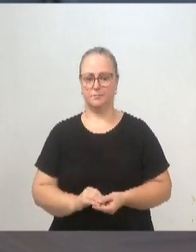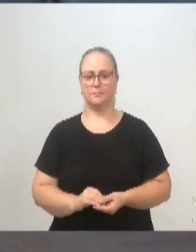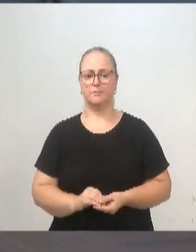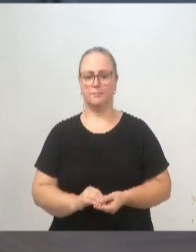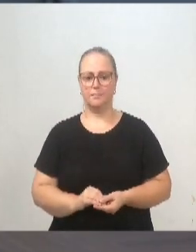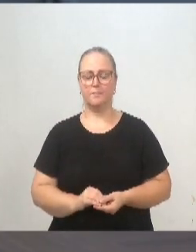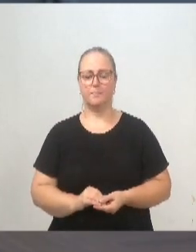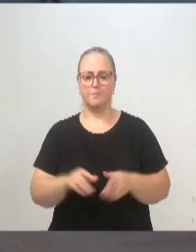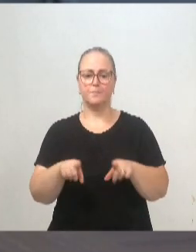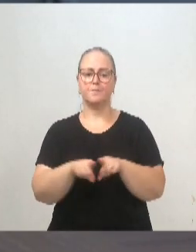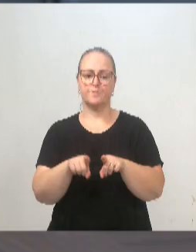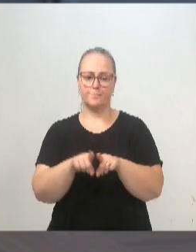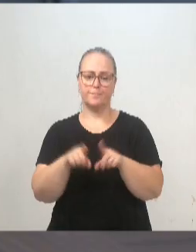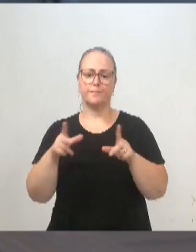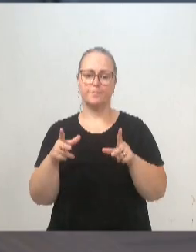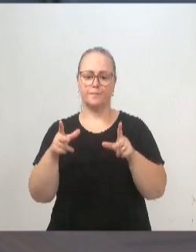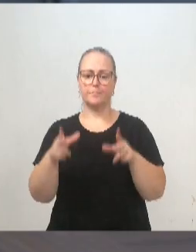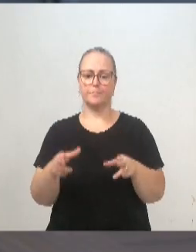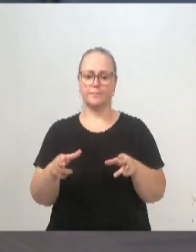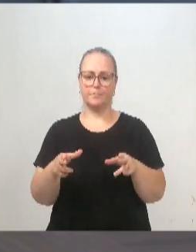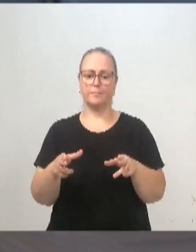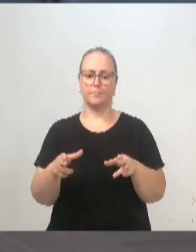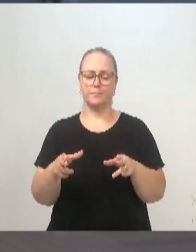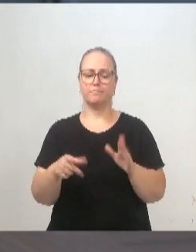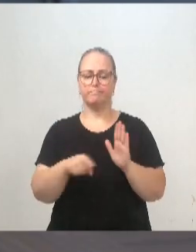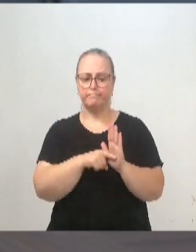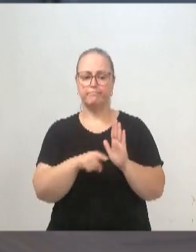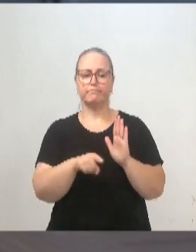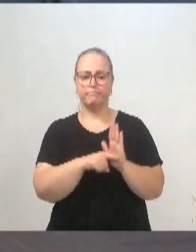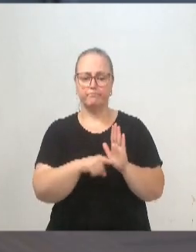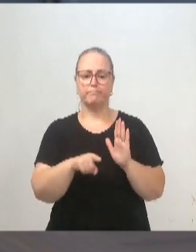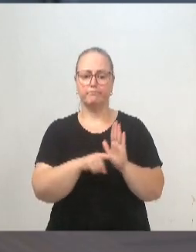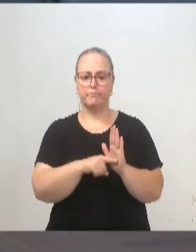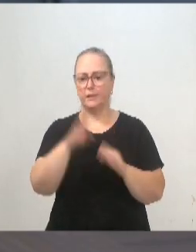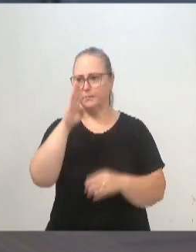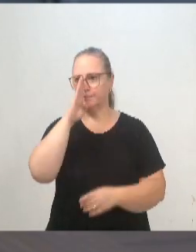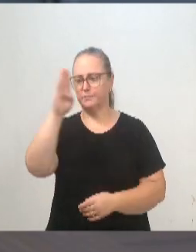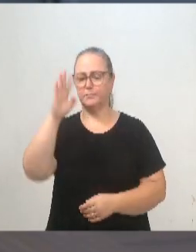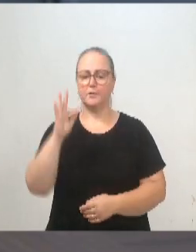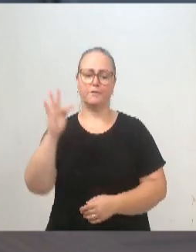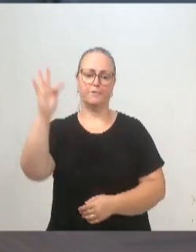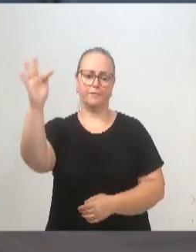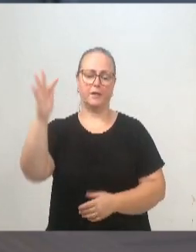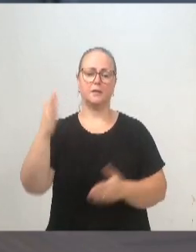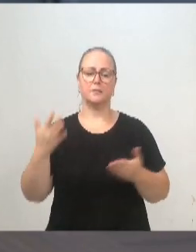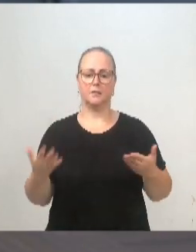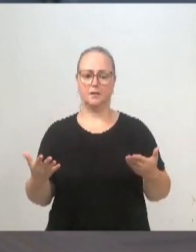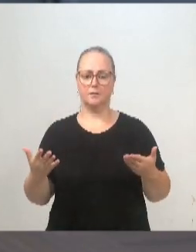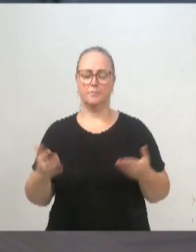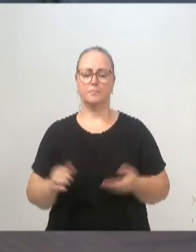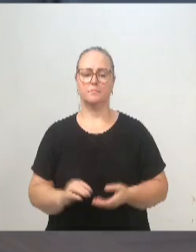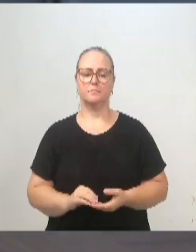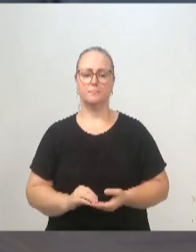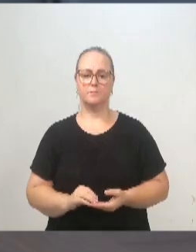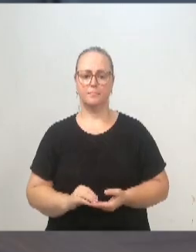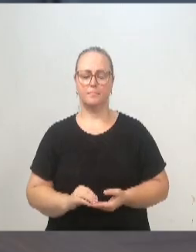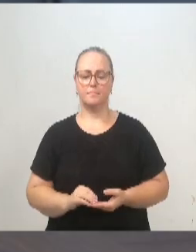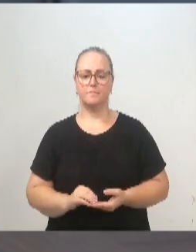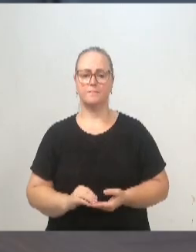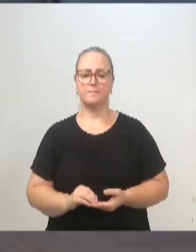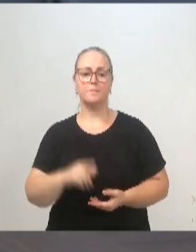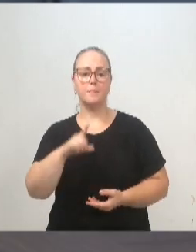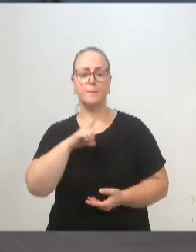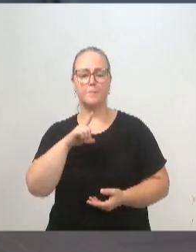vem com as negativas que a gente recebe, principalmente do governo federal. E vou dar mais um exemplo. Naquele evento